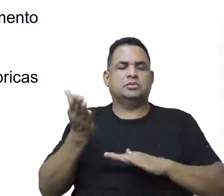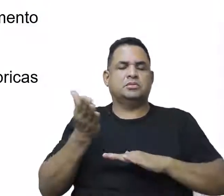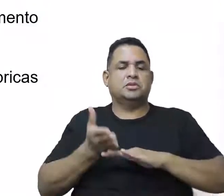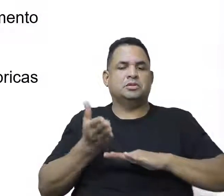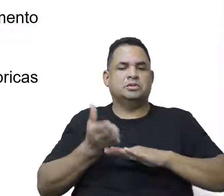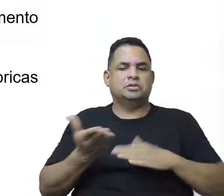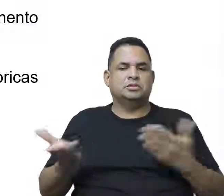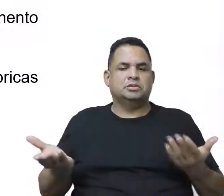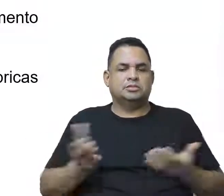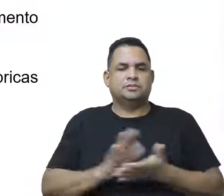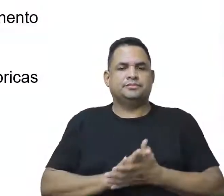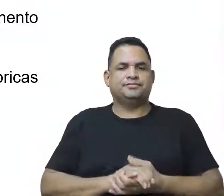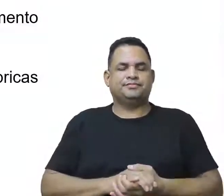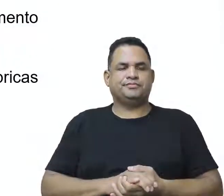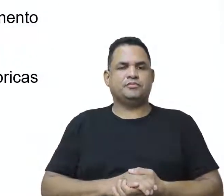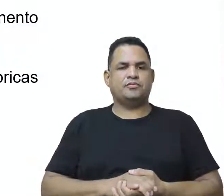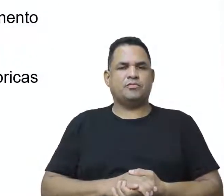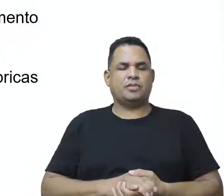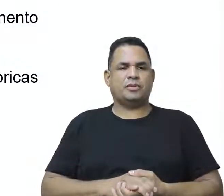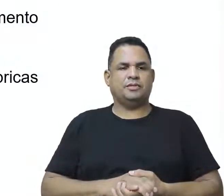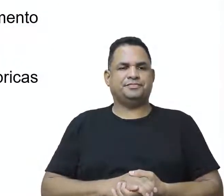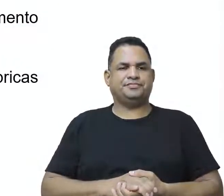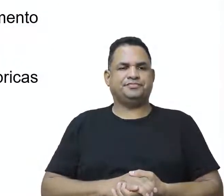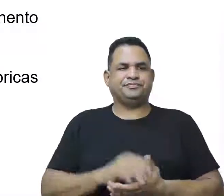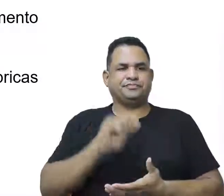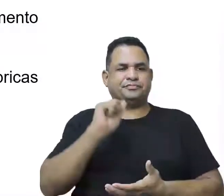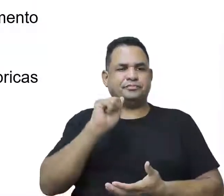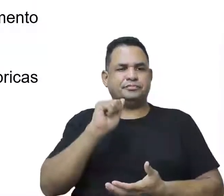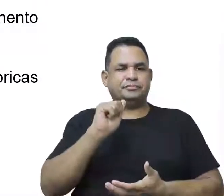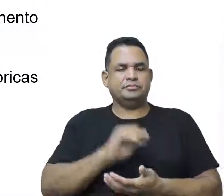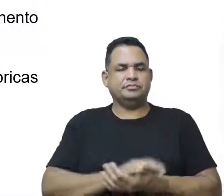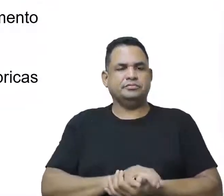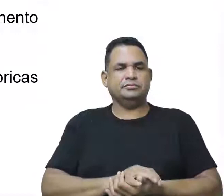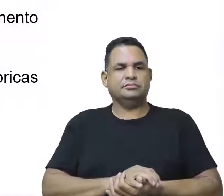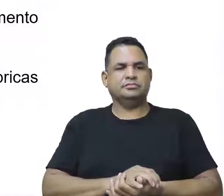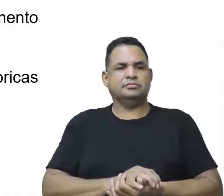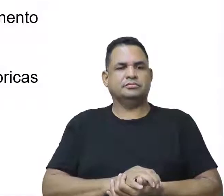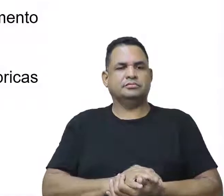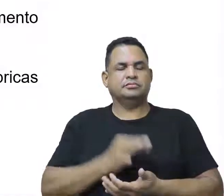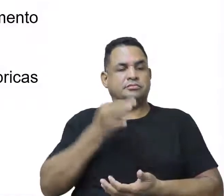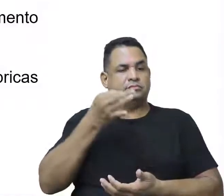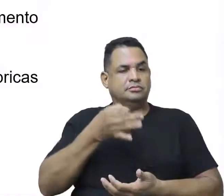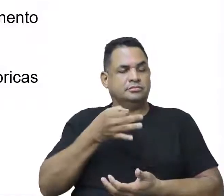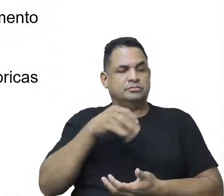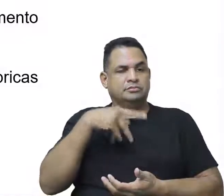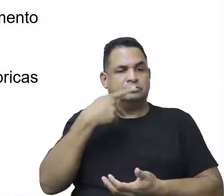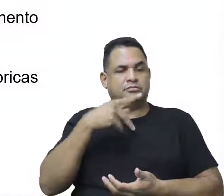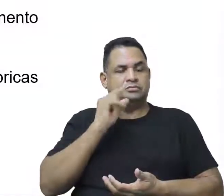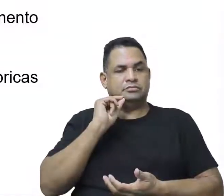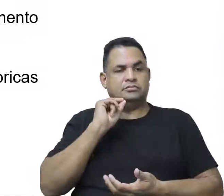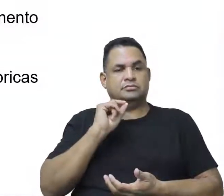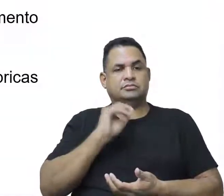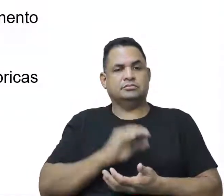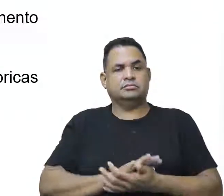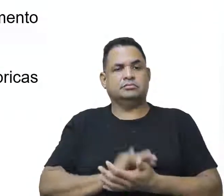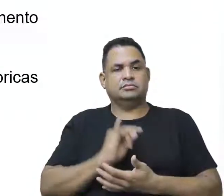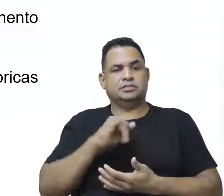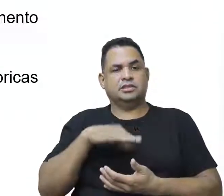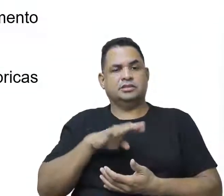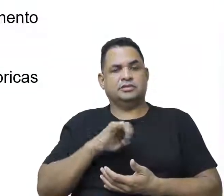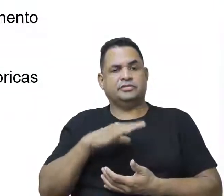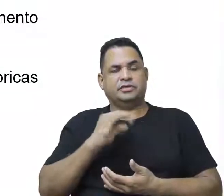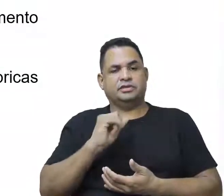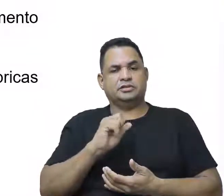tá? É o recorte. É correto afirmar que a intensificação